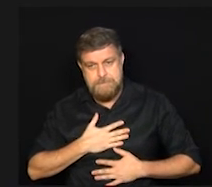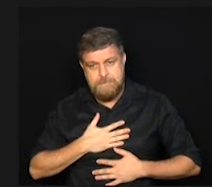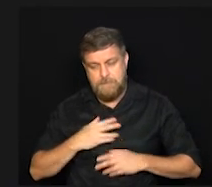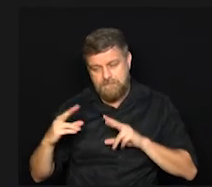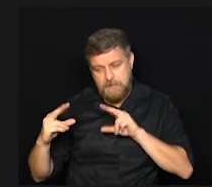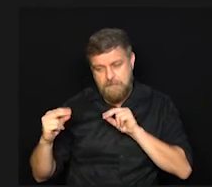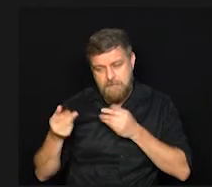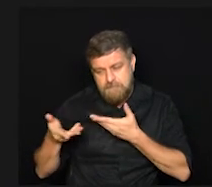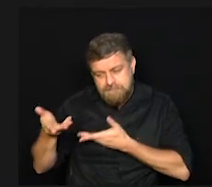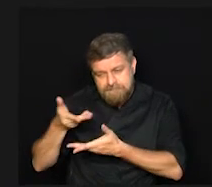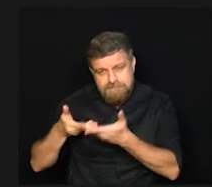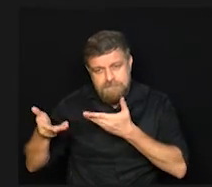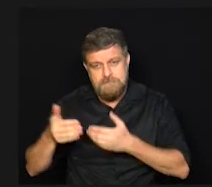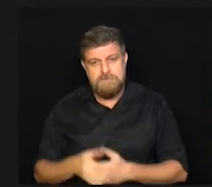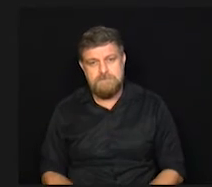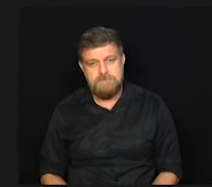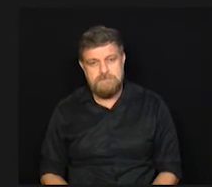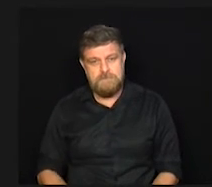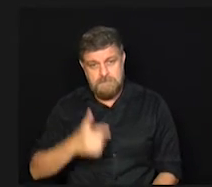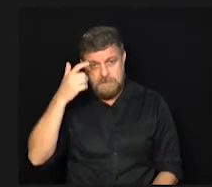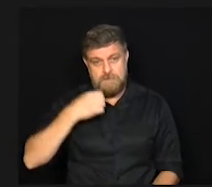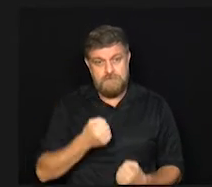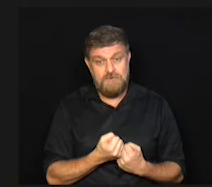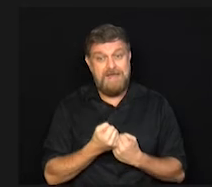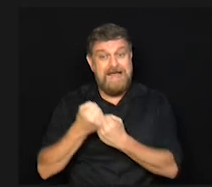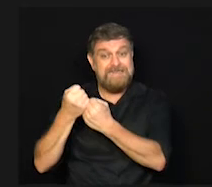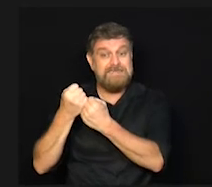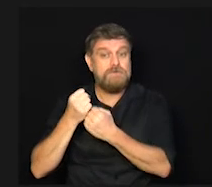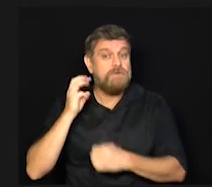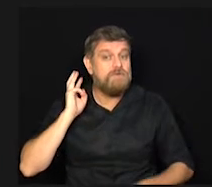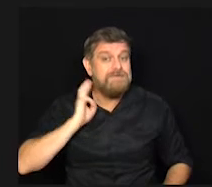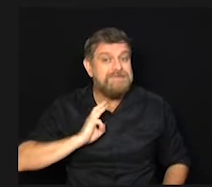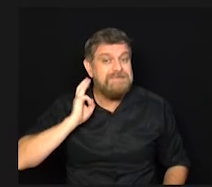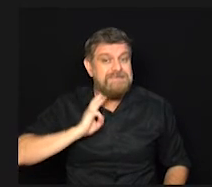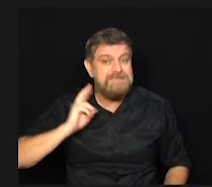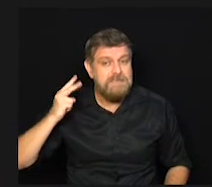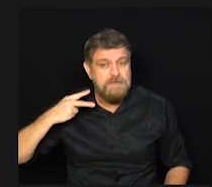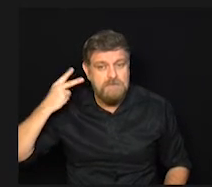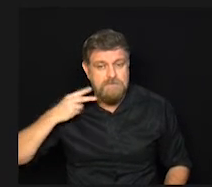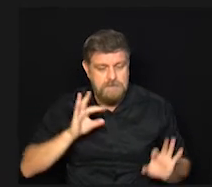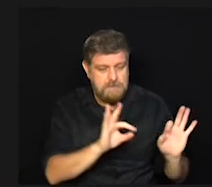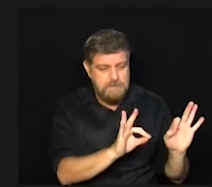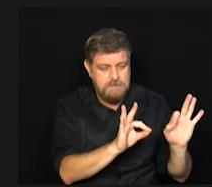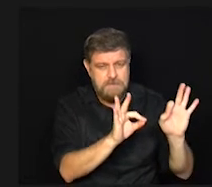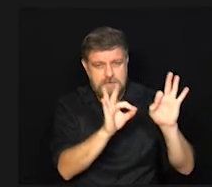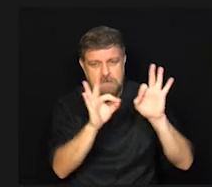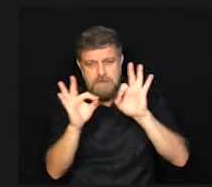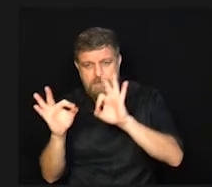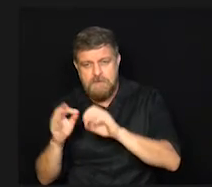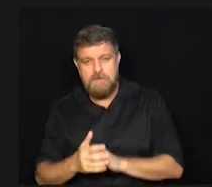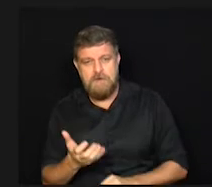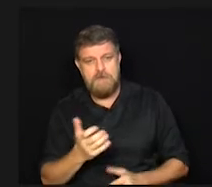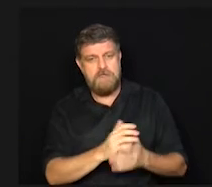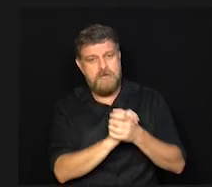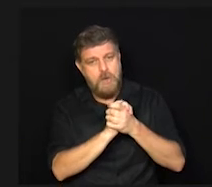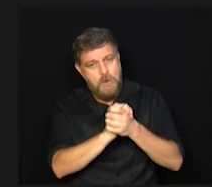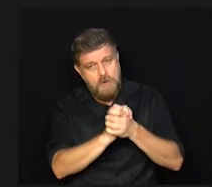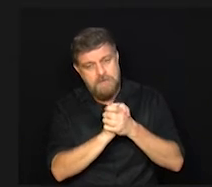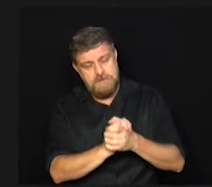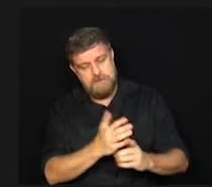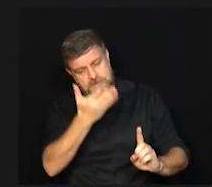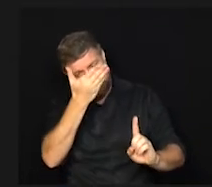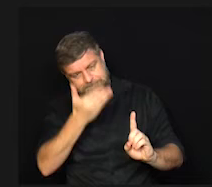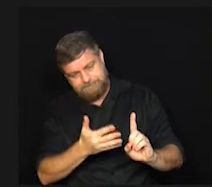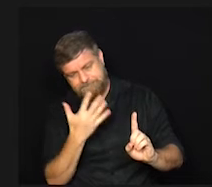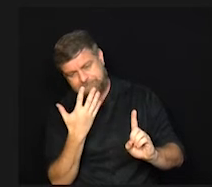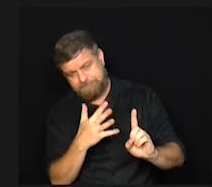Sim. Sou da assessoria do vereador Cecílio, estou acompanhando a reunião aqui e parabenizar o senhor e os demais